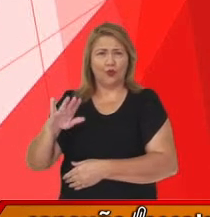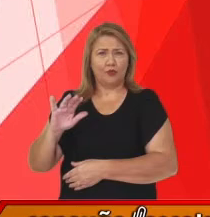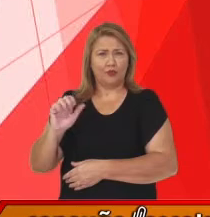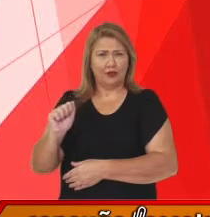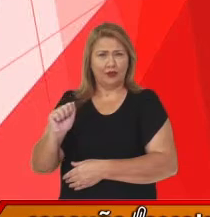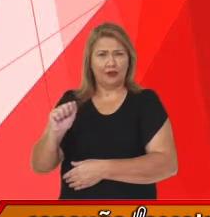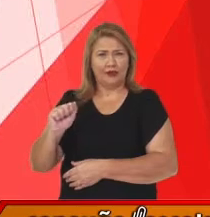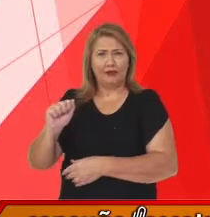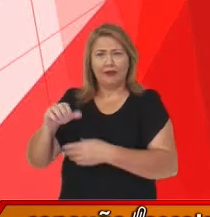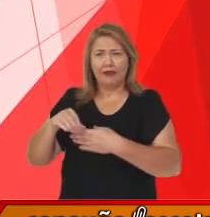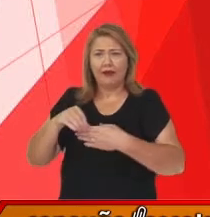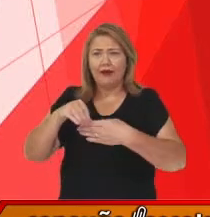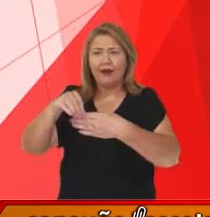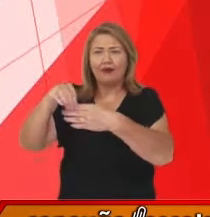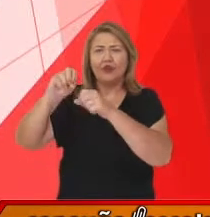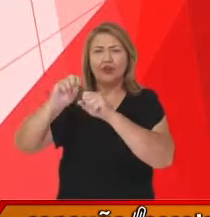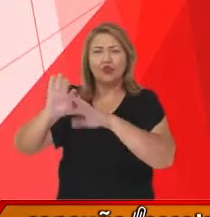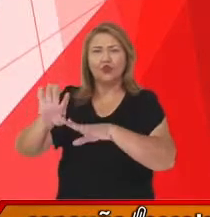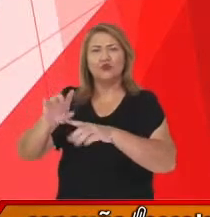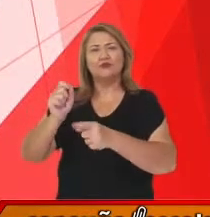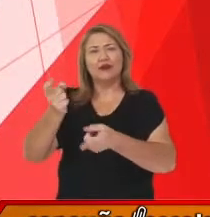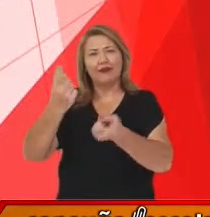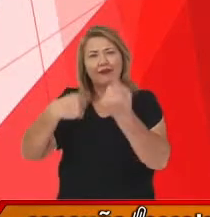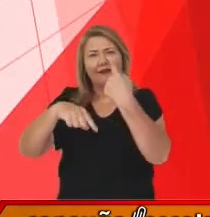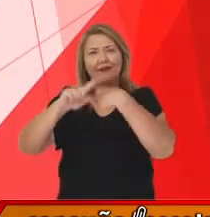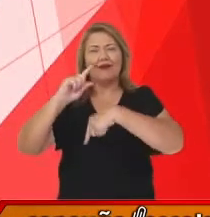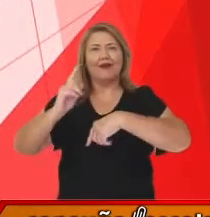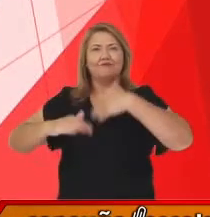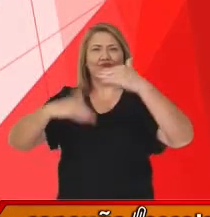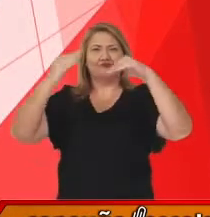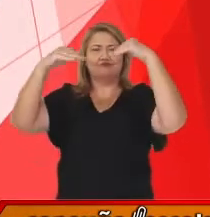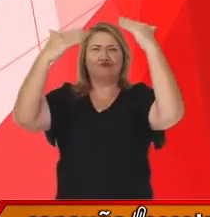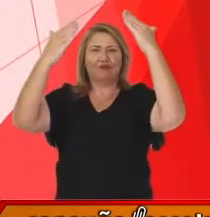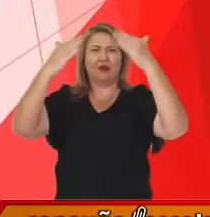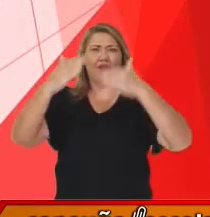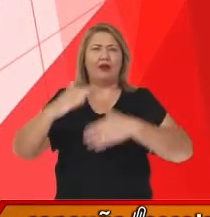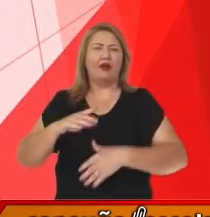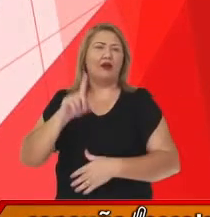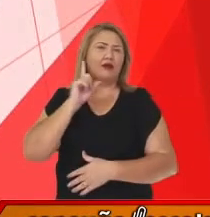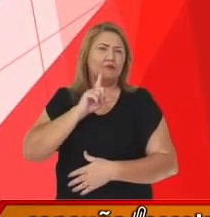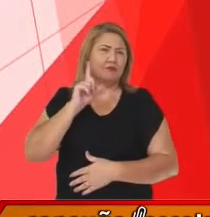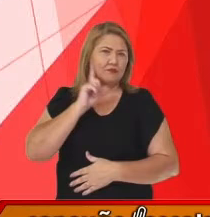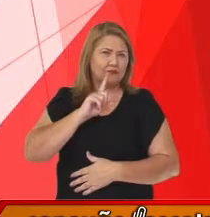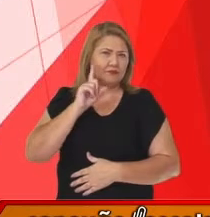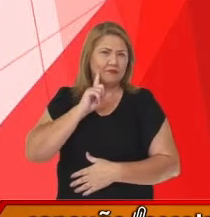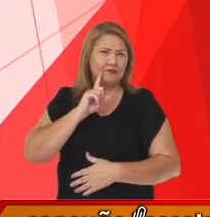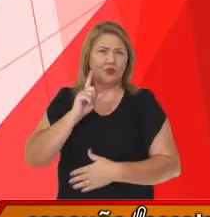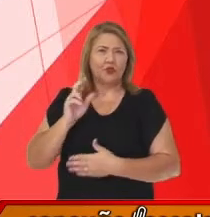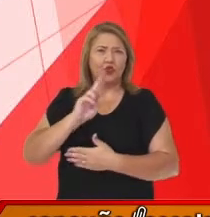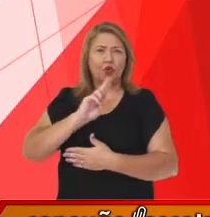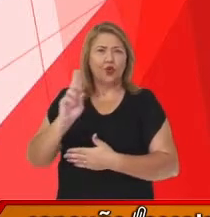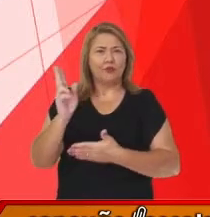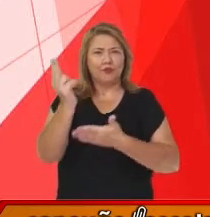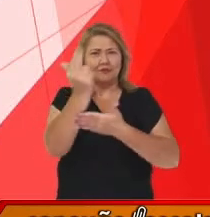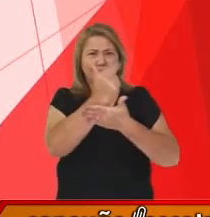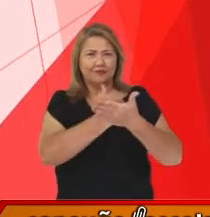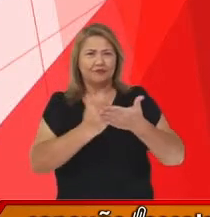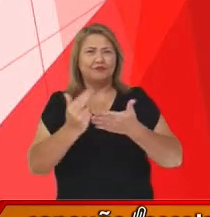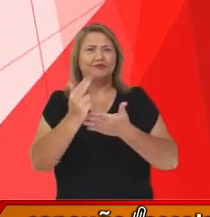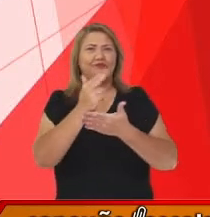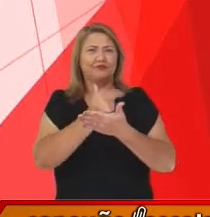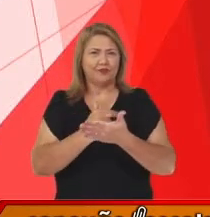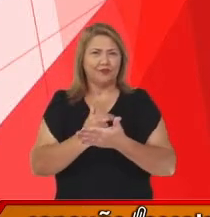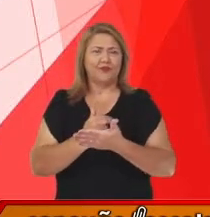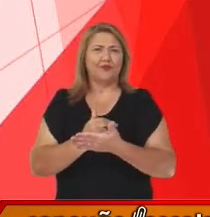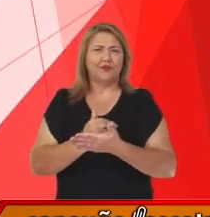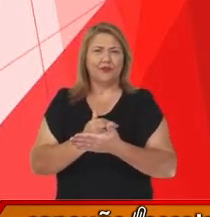significaria então o progresso. Progresso americano é o nome da pintura de 1872